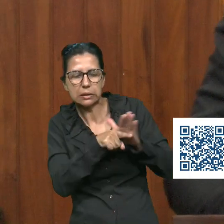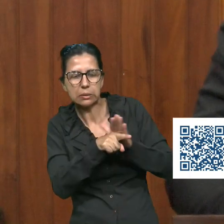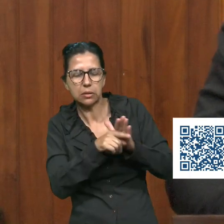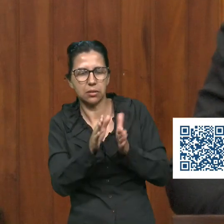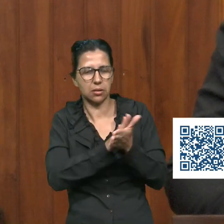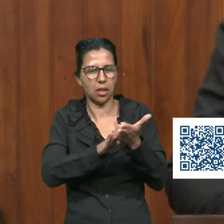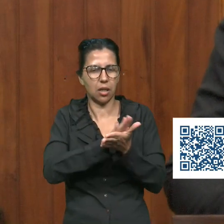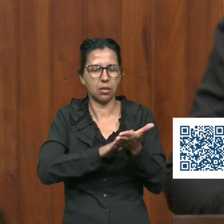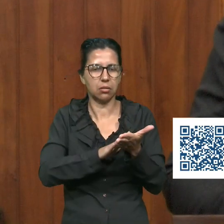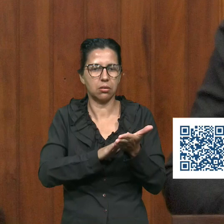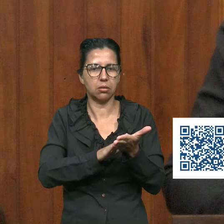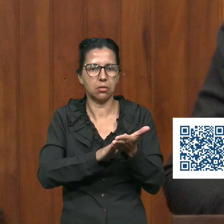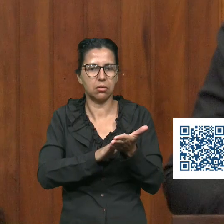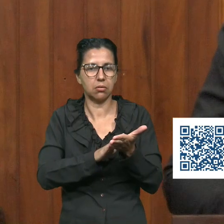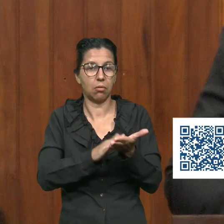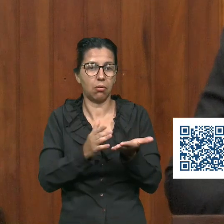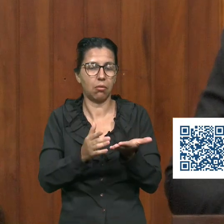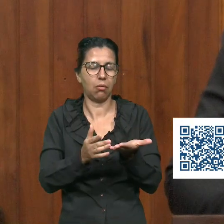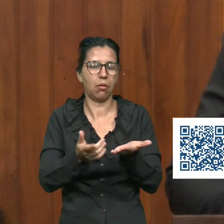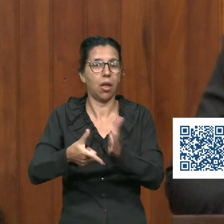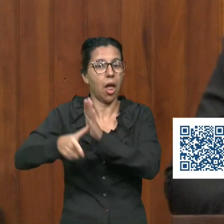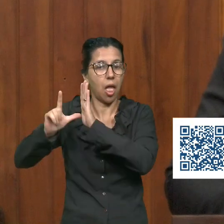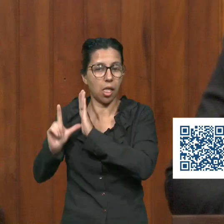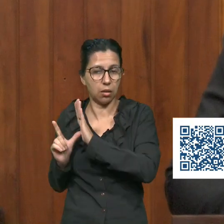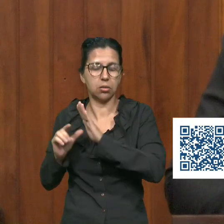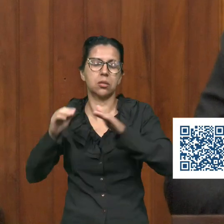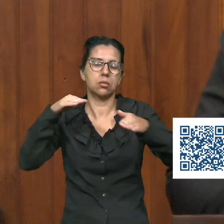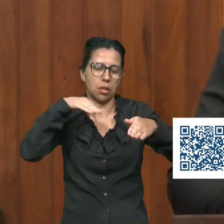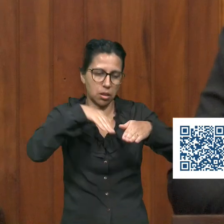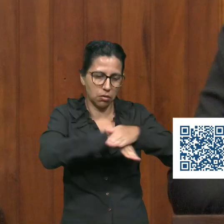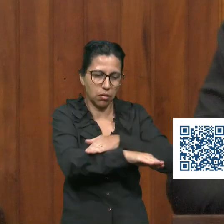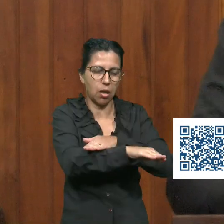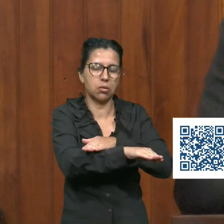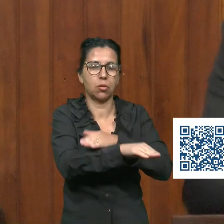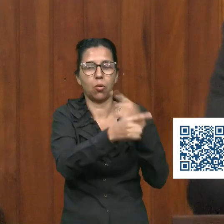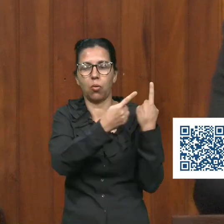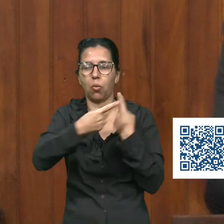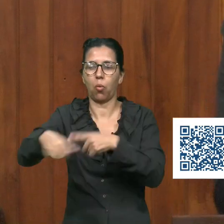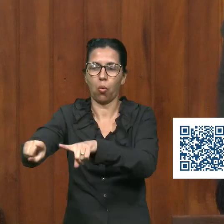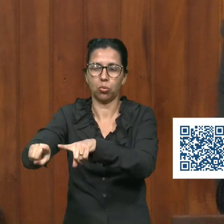Agora há pouco foi arquivado um outro pedido também de denúncia do quê?